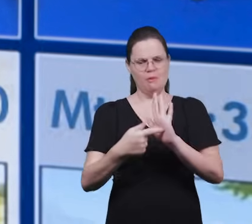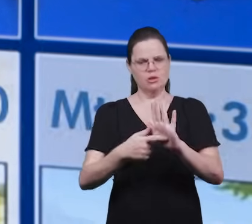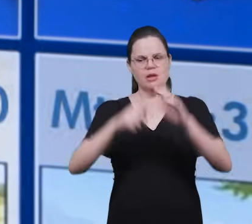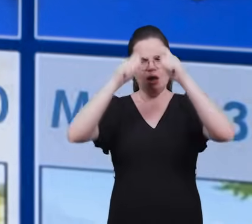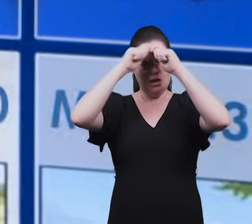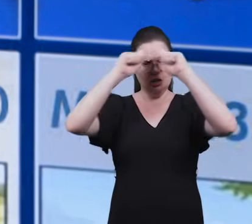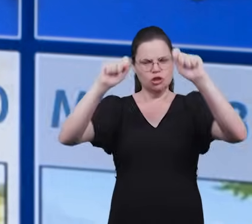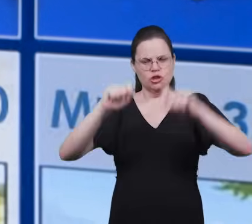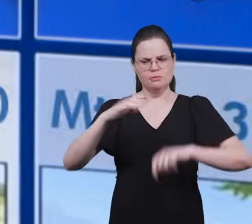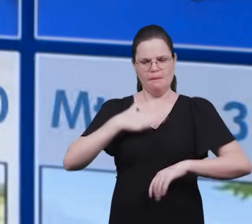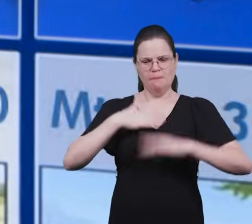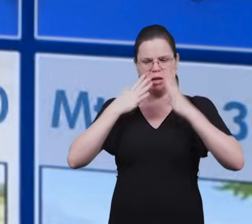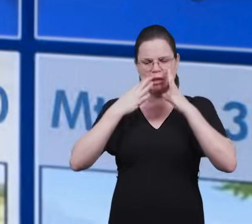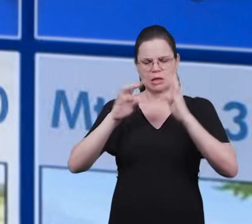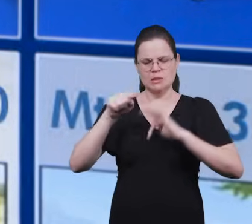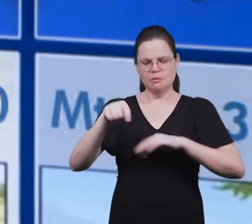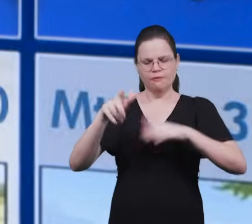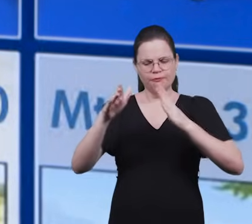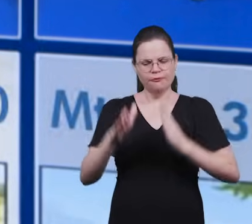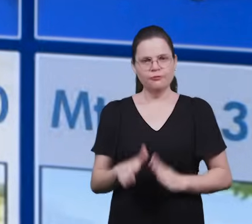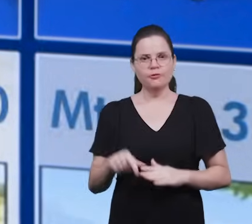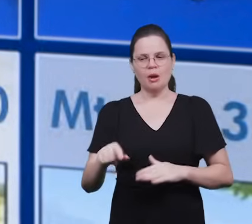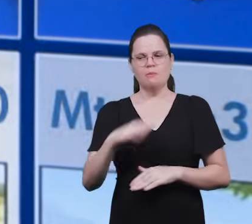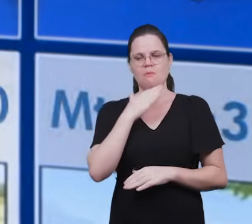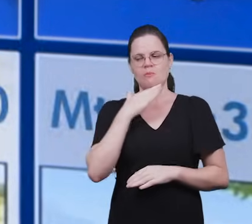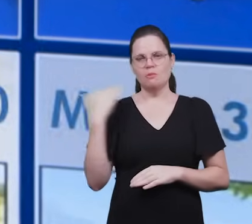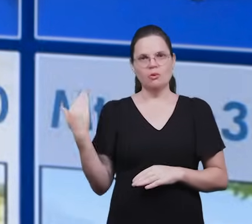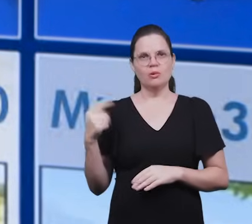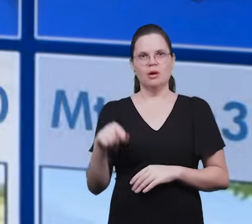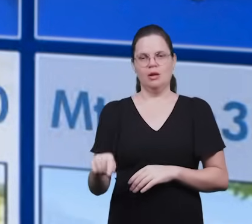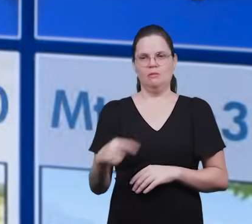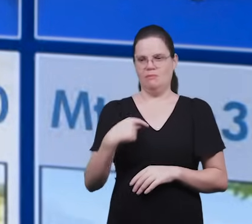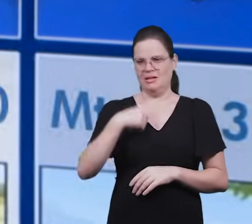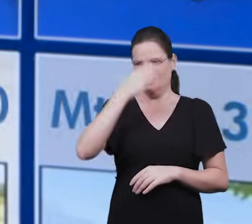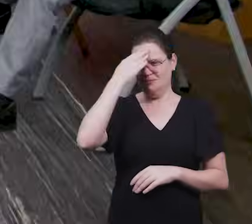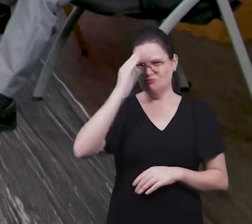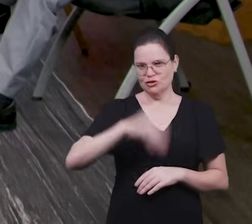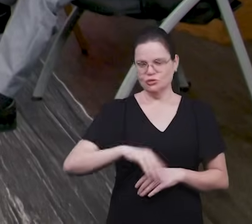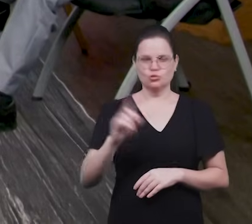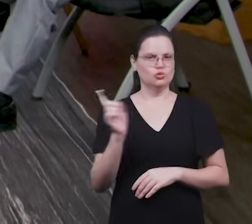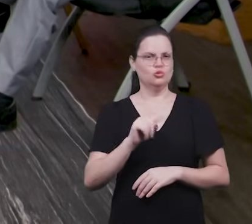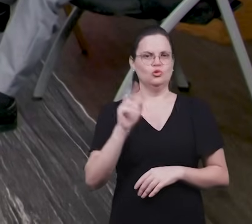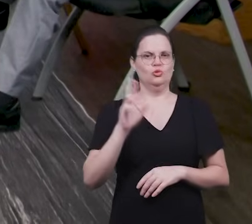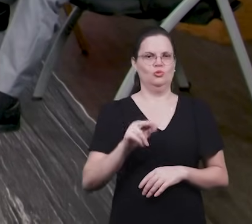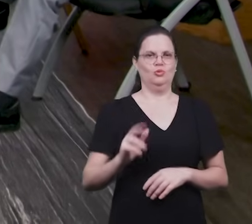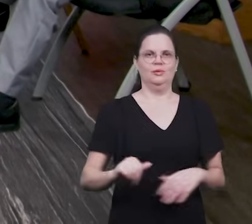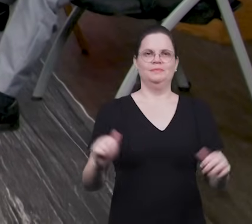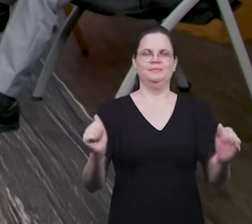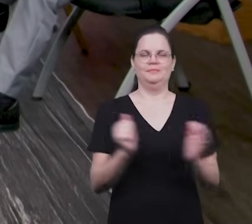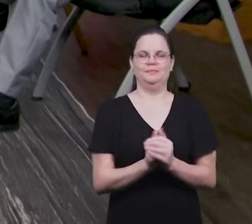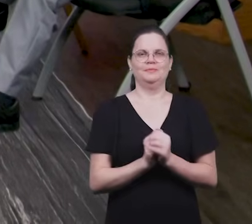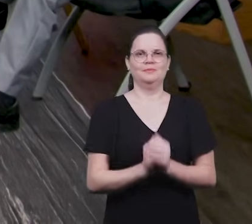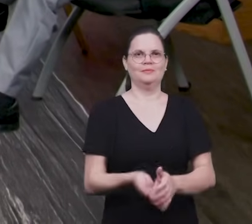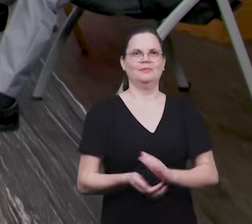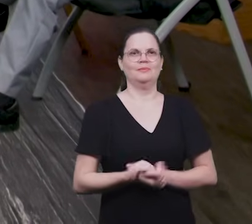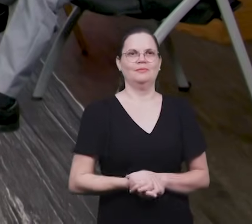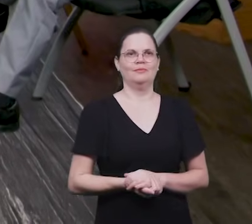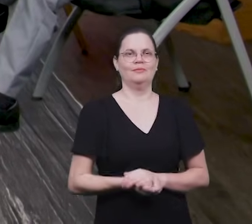fiel testemunha. Morreu, mas não negou a fé. Amém. Isso é